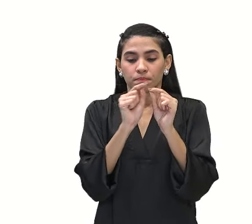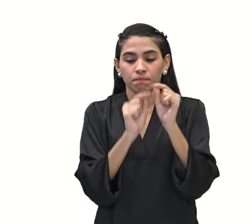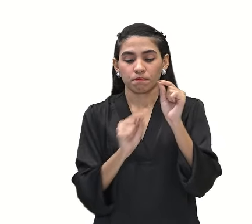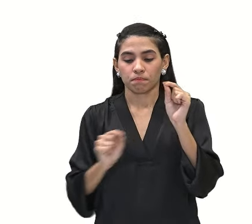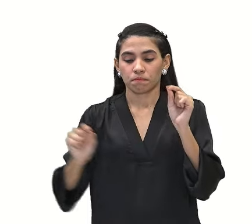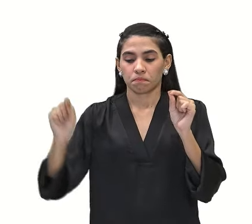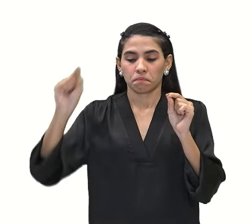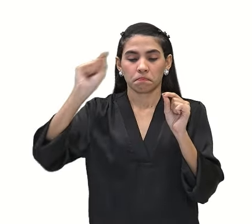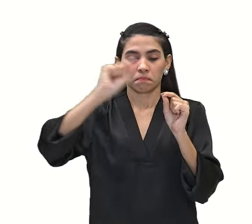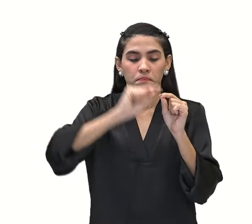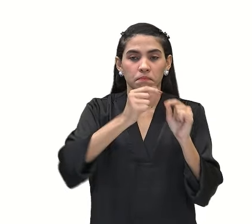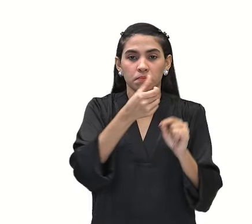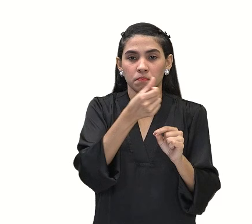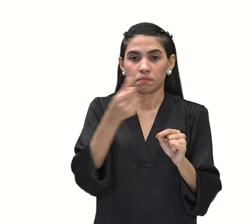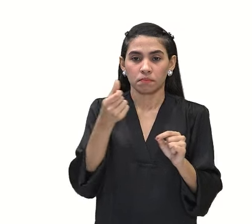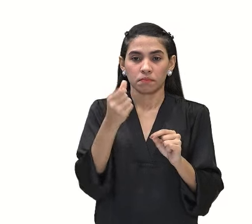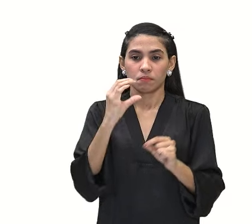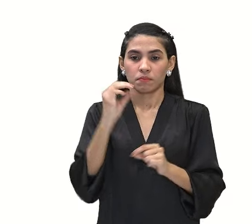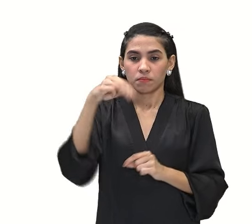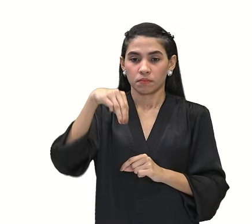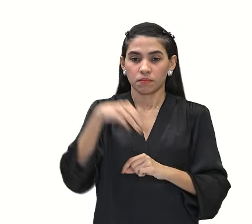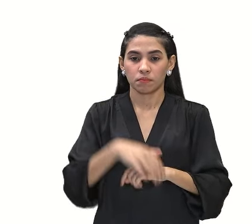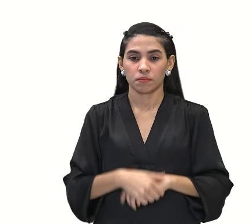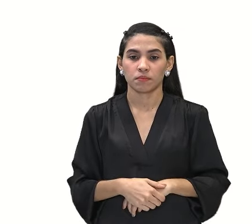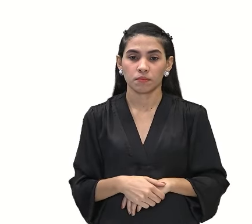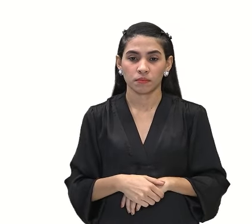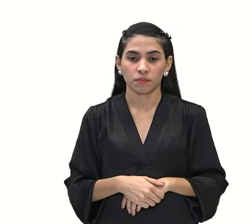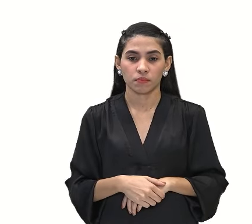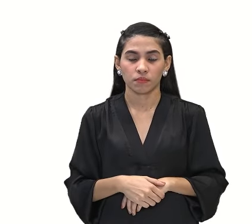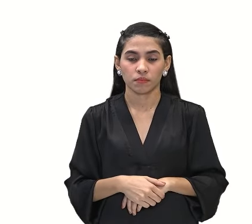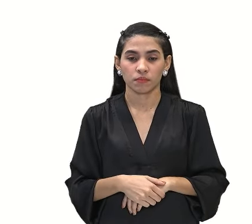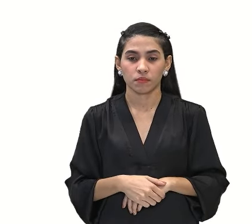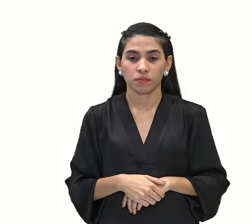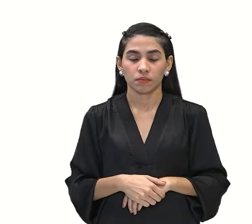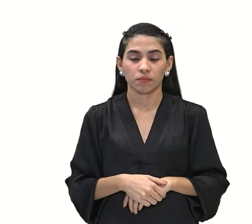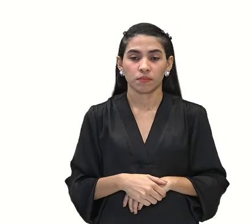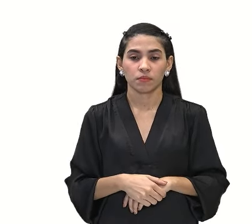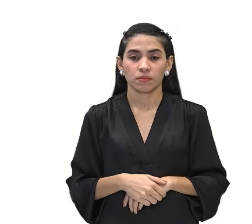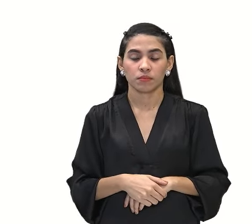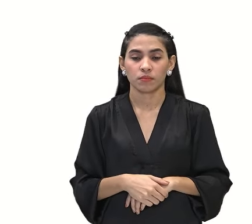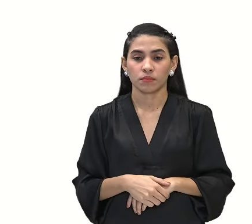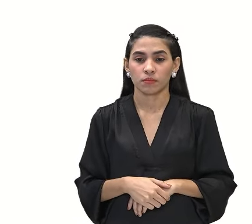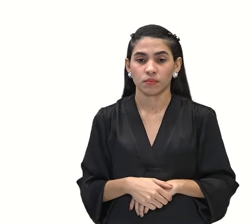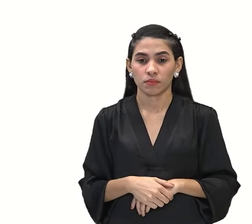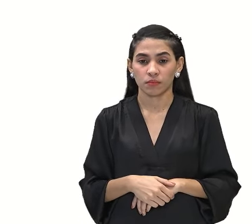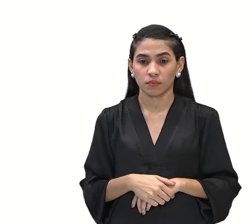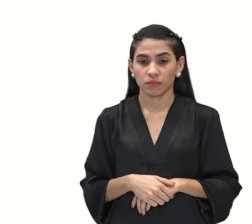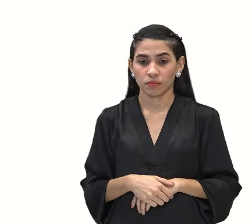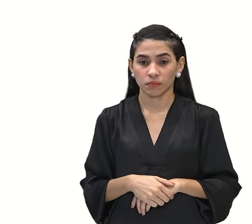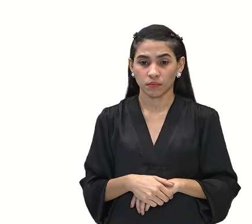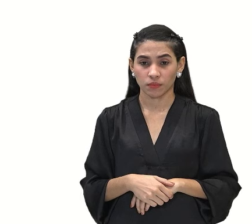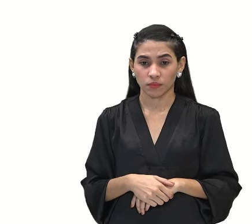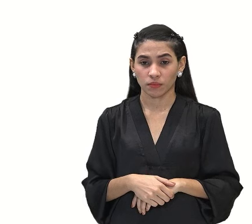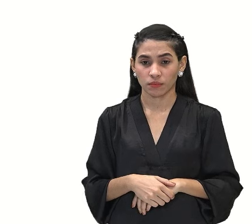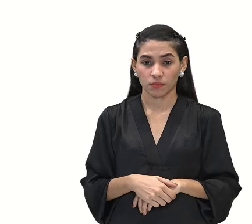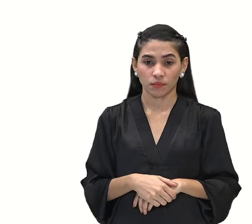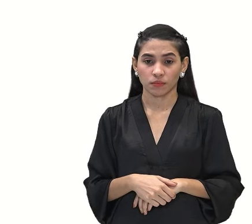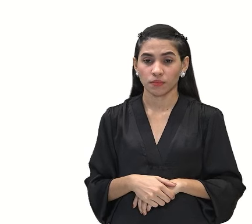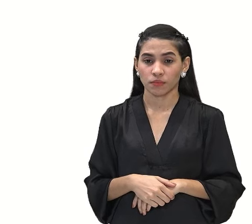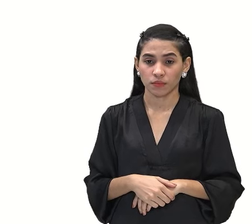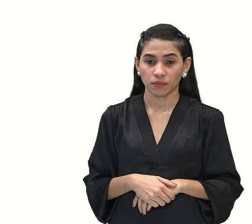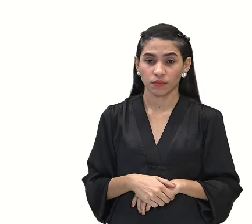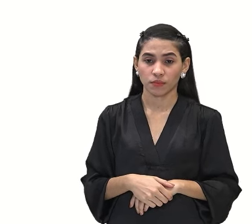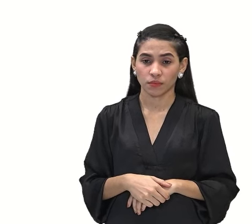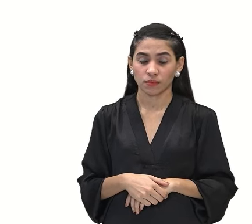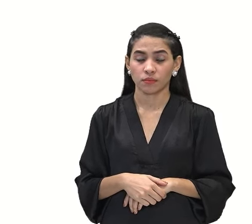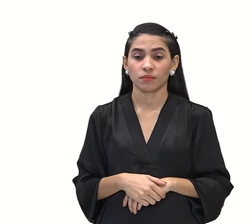todo 66 olha certo eu vou chamar de T tamanho todo ó TT peg